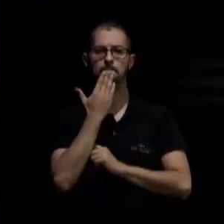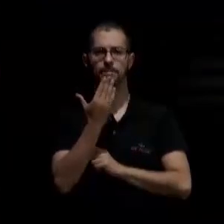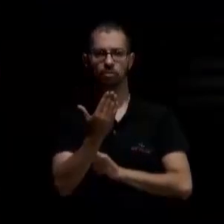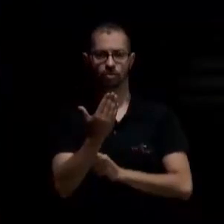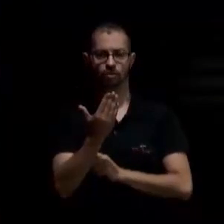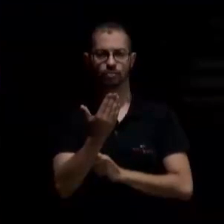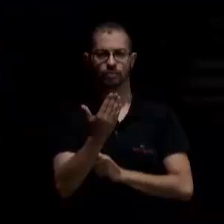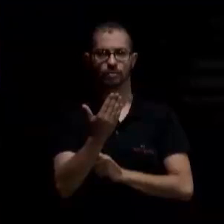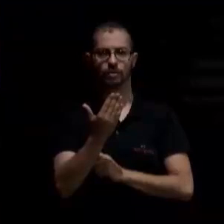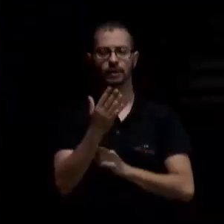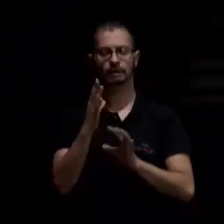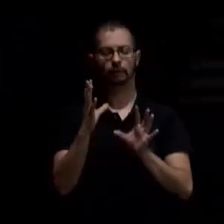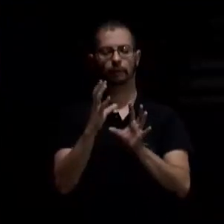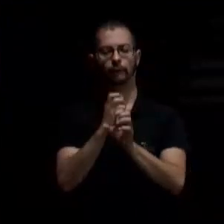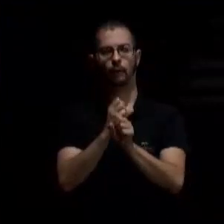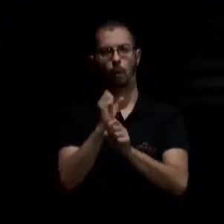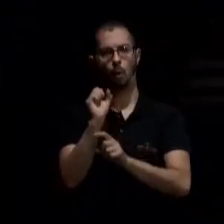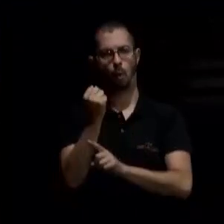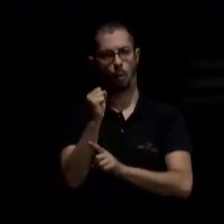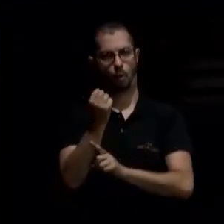verdade, são 8 pedidos